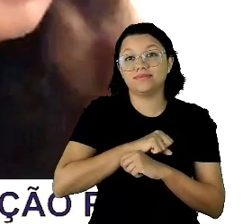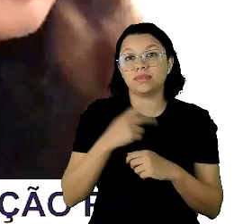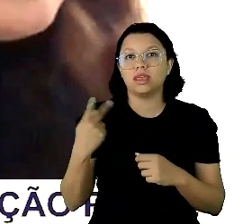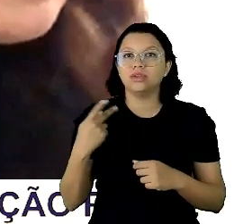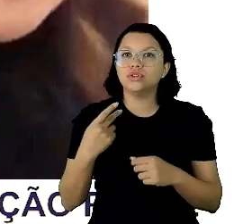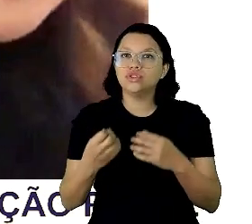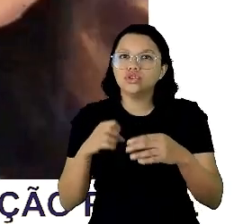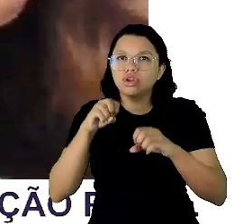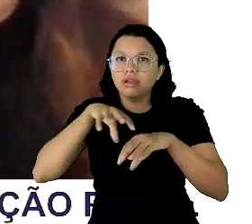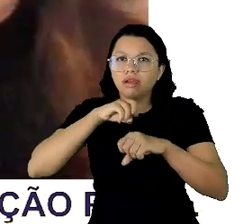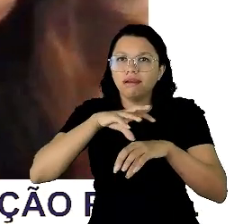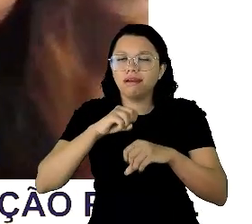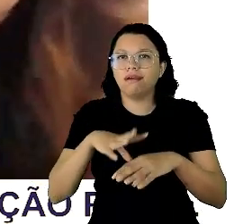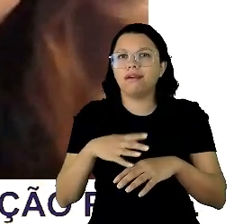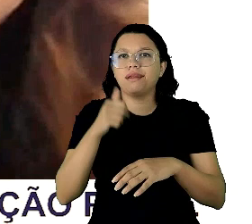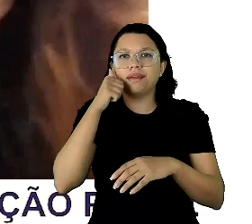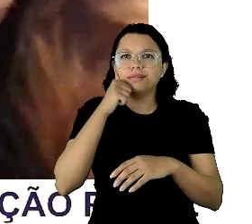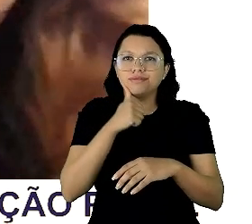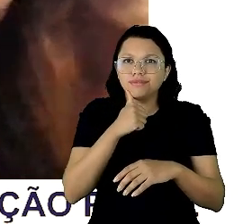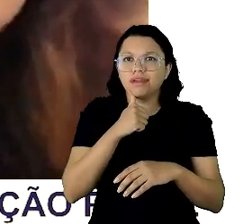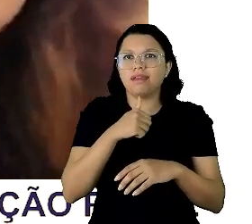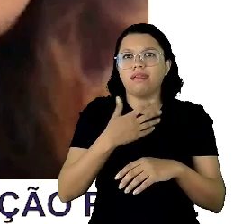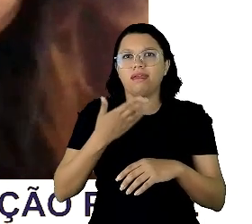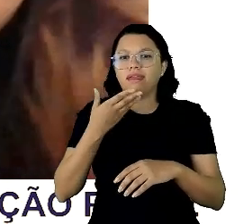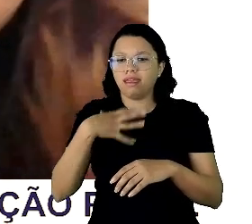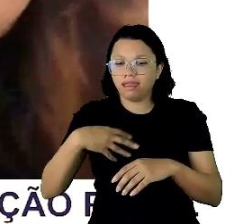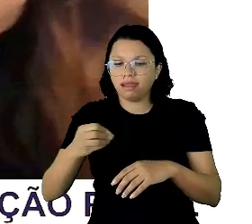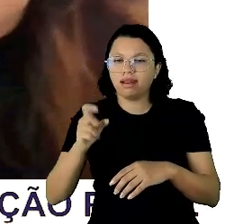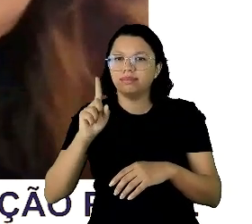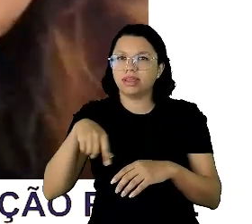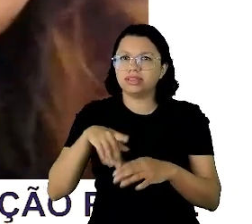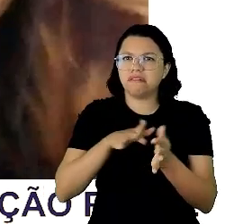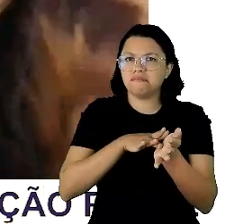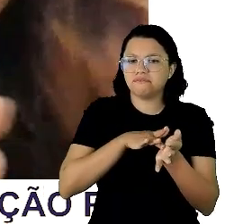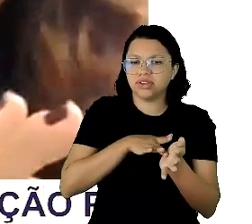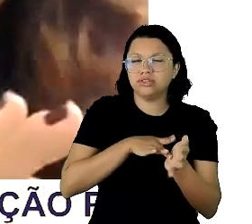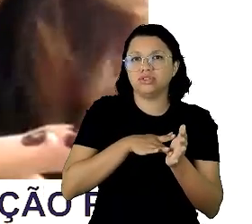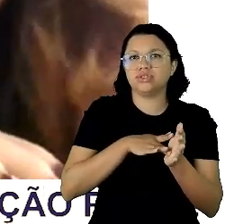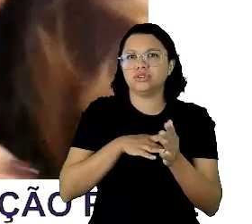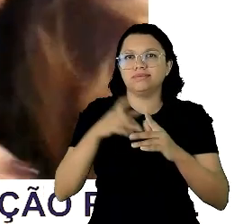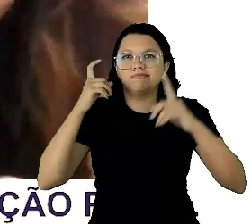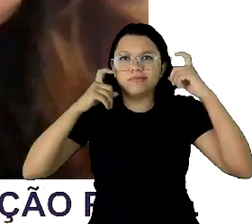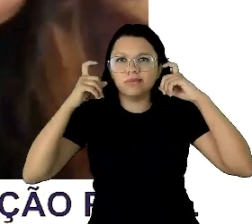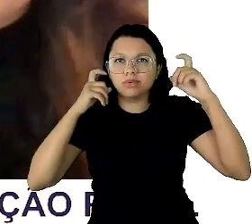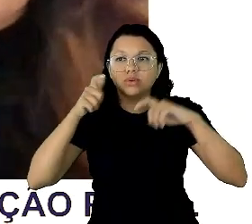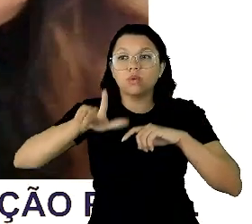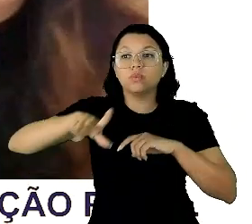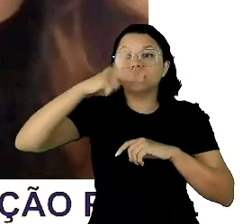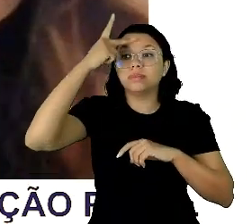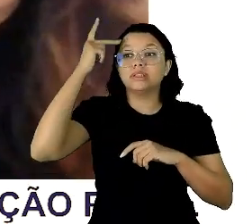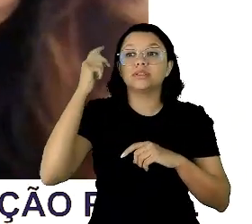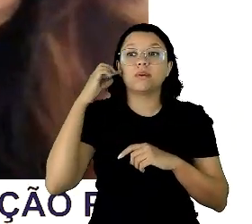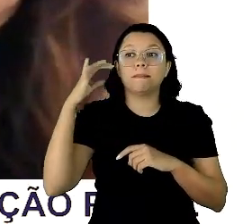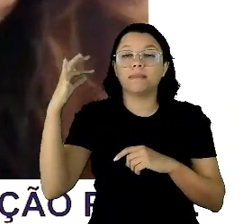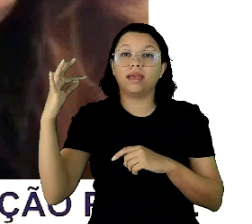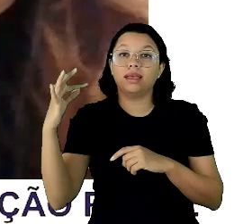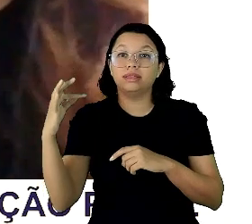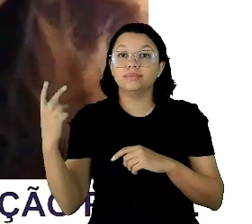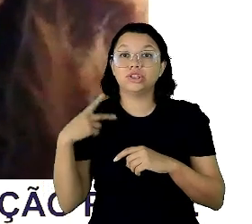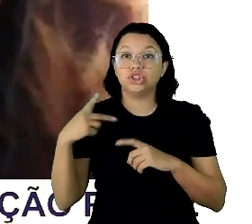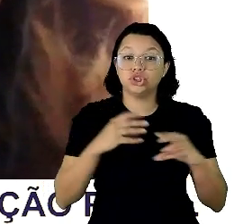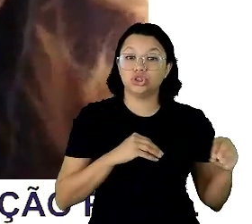ser fingida, para estar preocupada com o que os outros pensam. Não, chega, isso é péssimo. Isso é péssimo porque a gente transfere isso para o